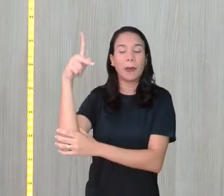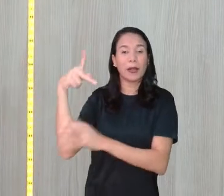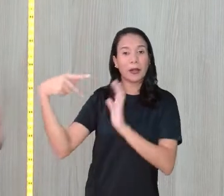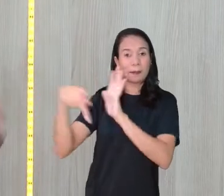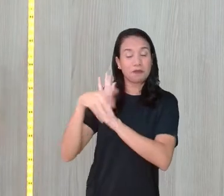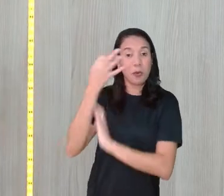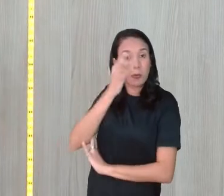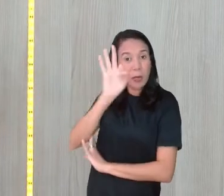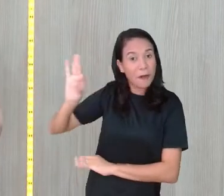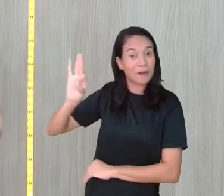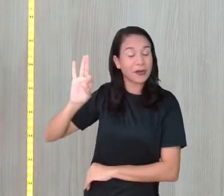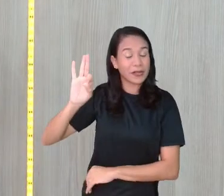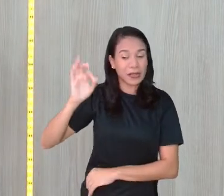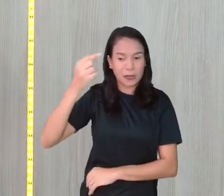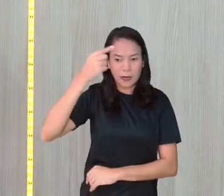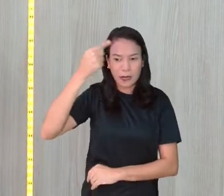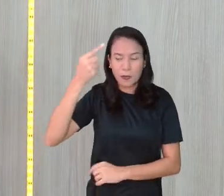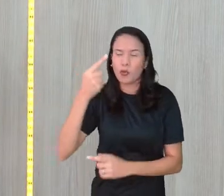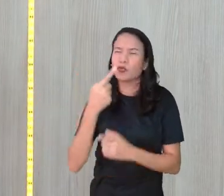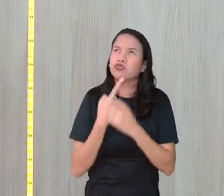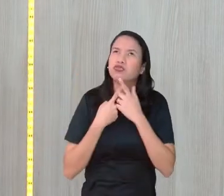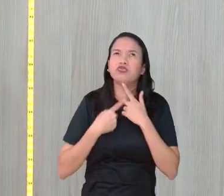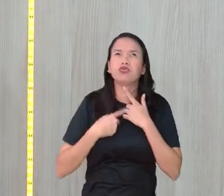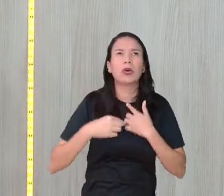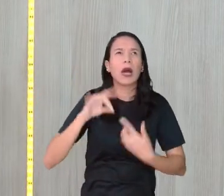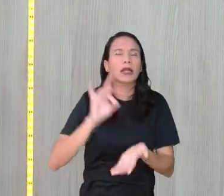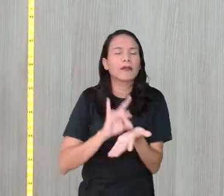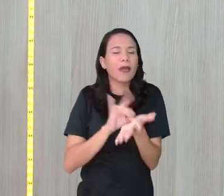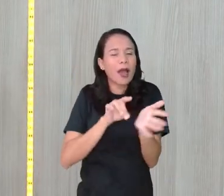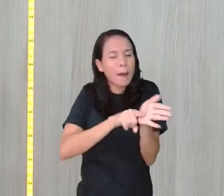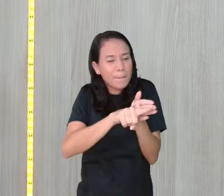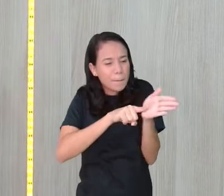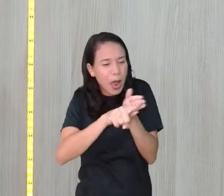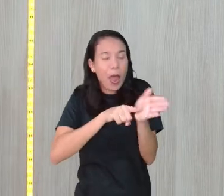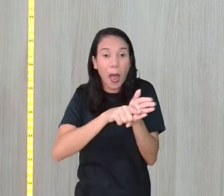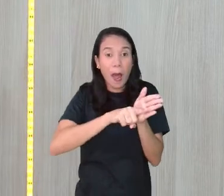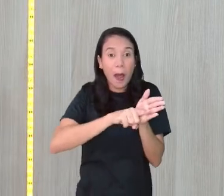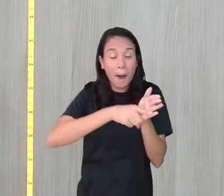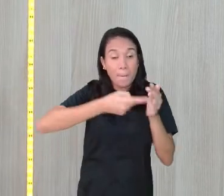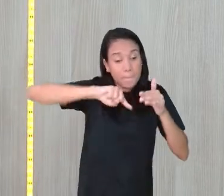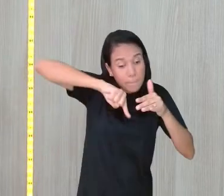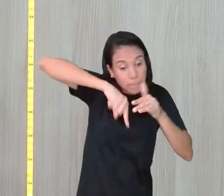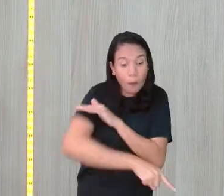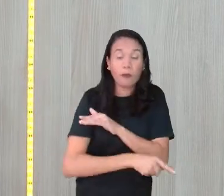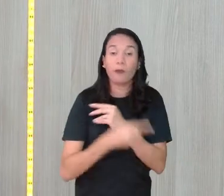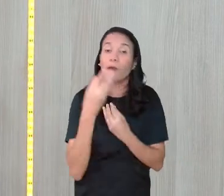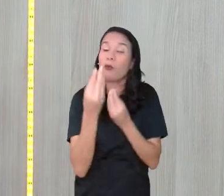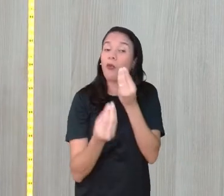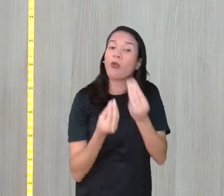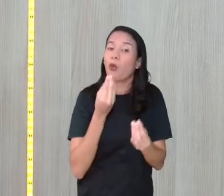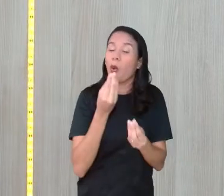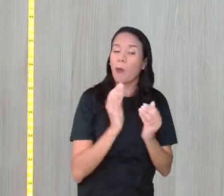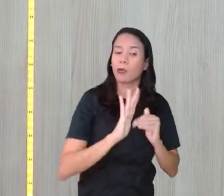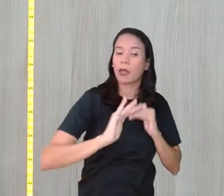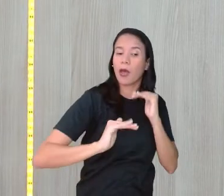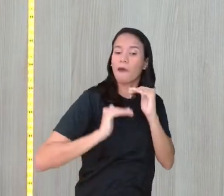aí ele foi criando aquela vontade de realmente pesquisar sobre como os seres evoluíram e foi criando suas